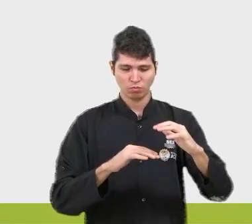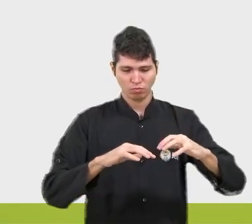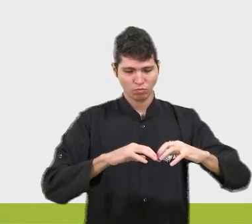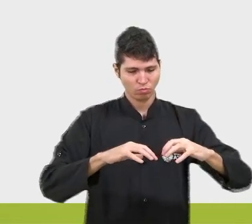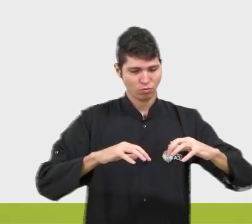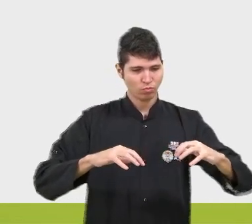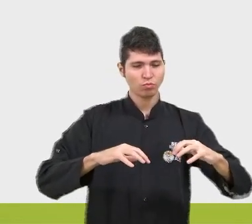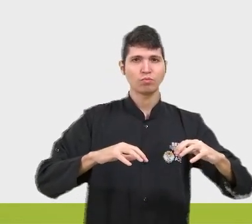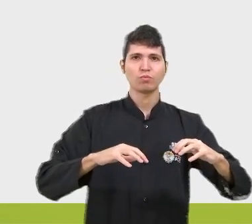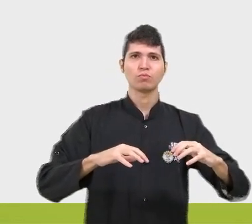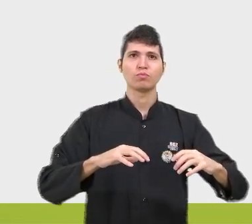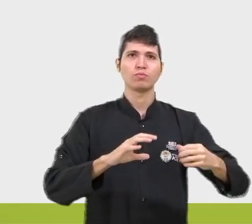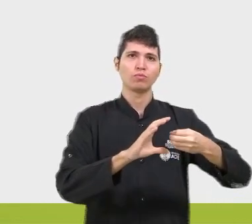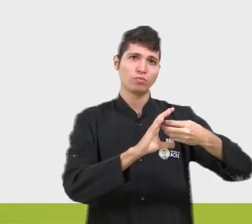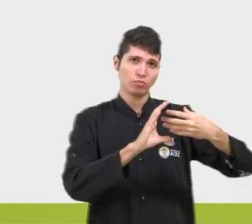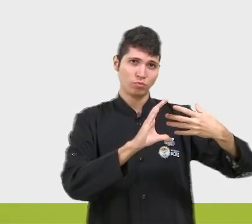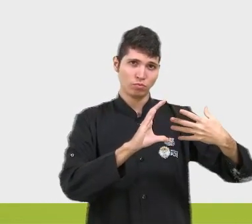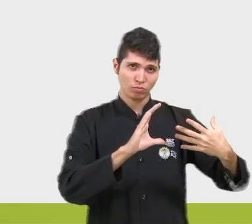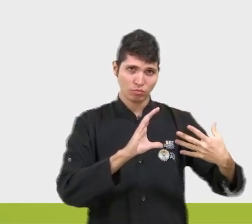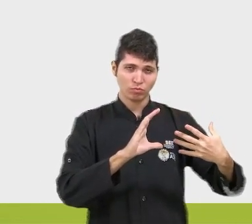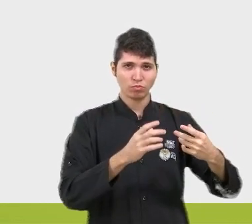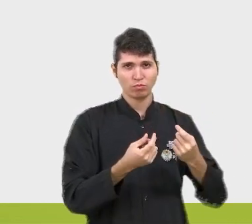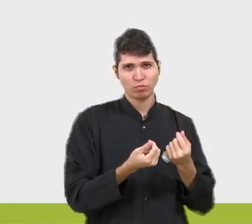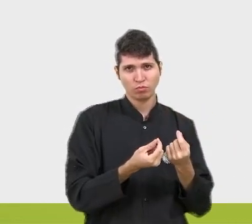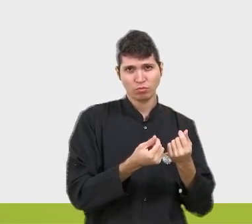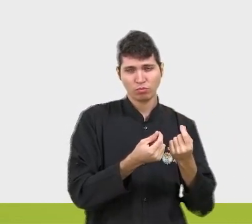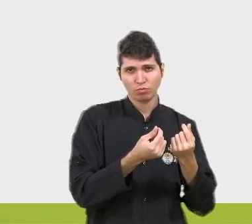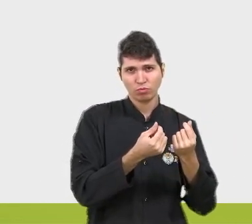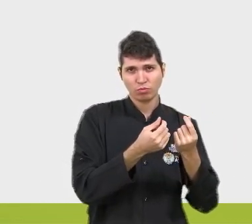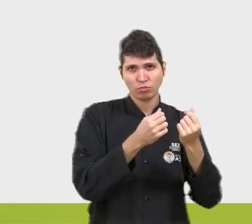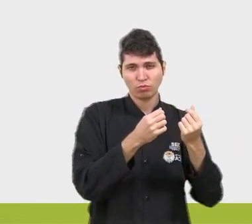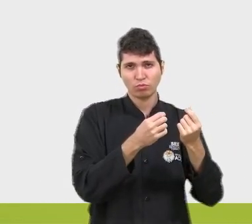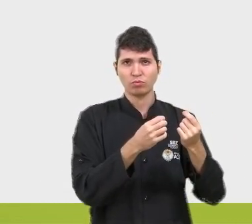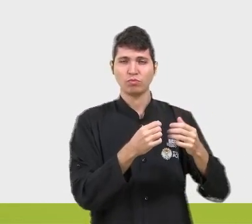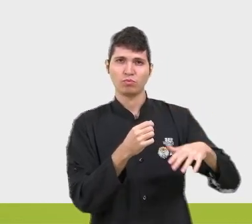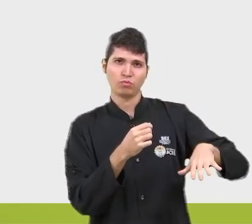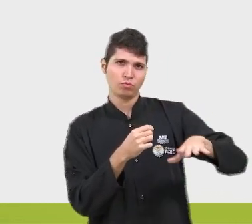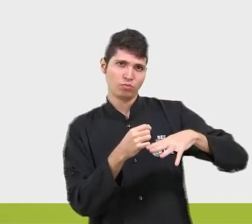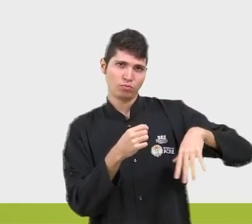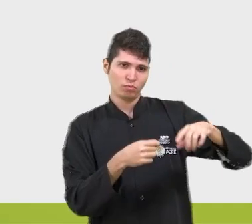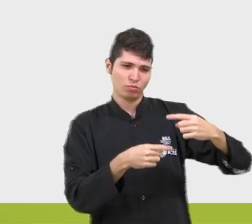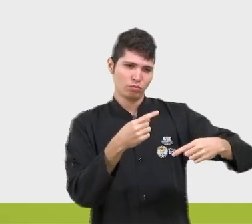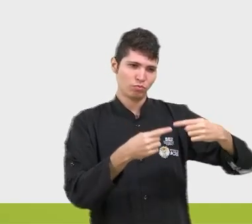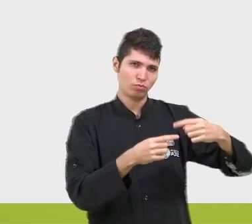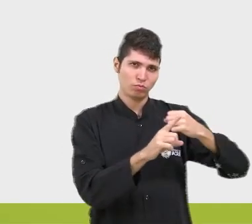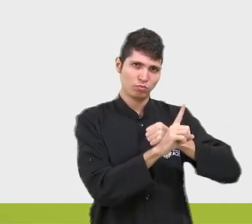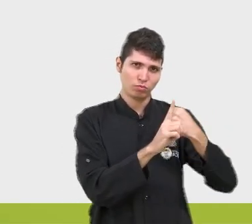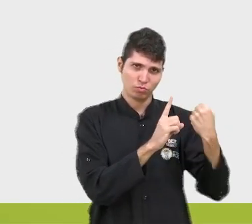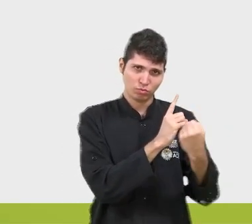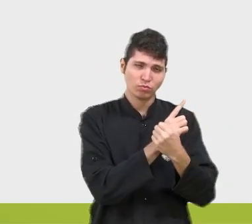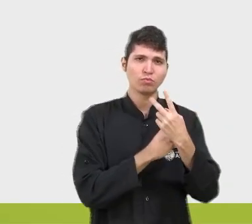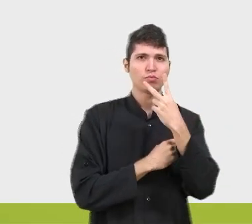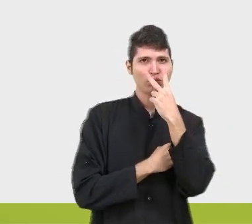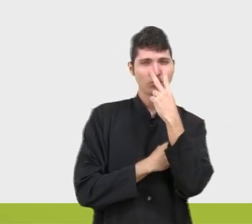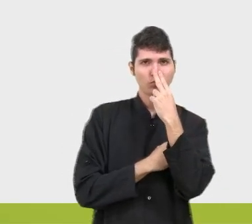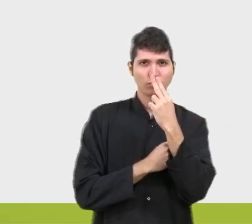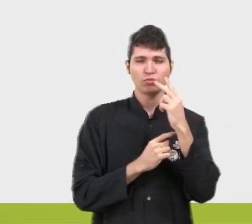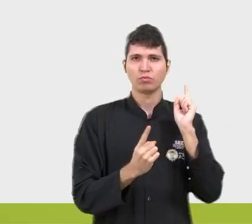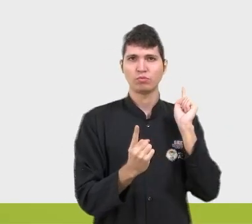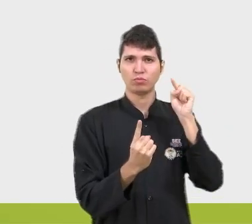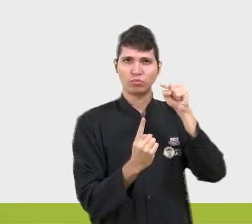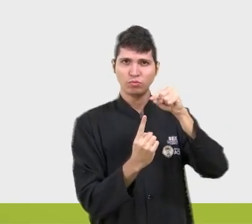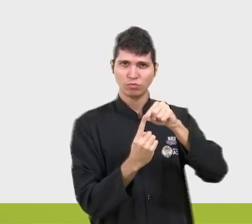distintas com características geográficas, econômicas, culturais ou políticas semelhantes. Essa divisão é feita com o objetivo